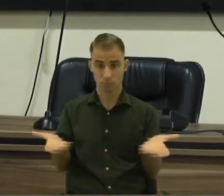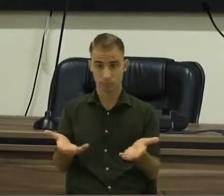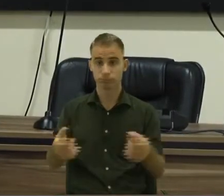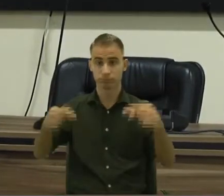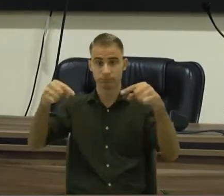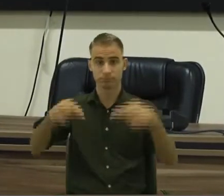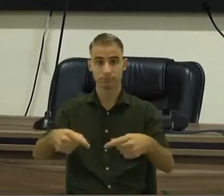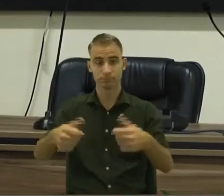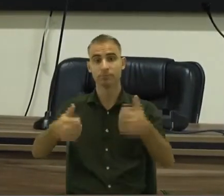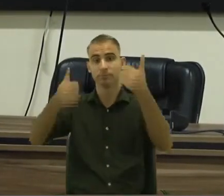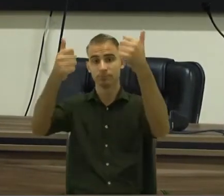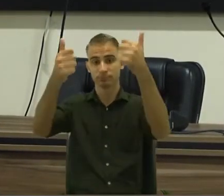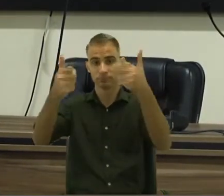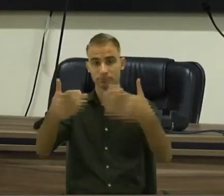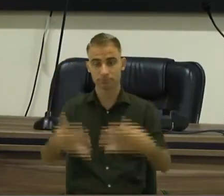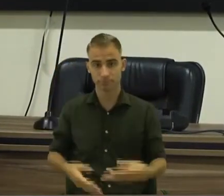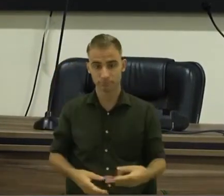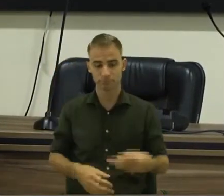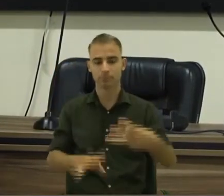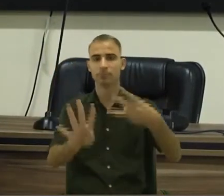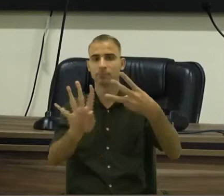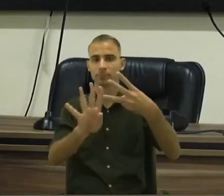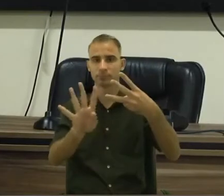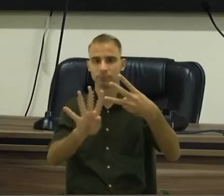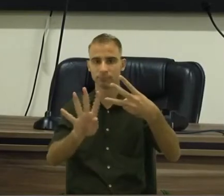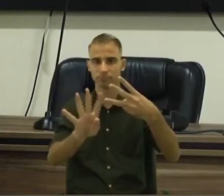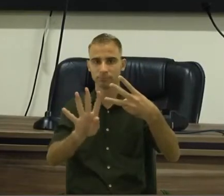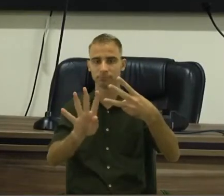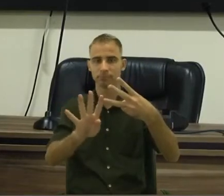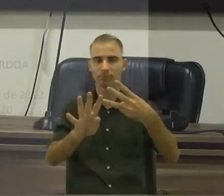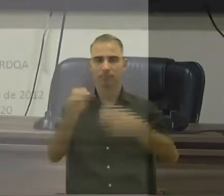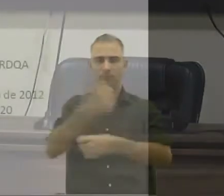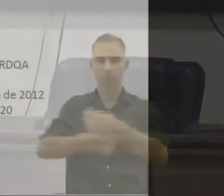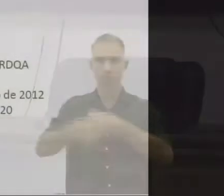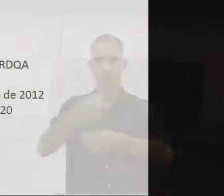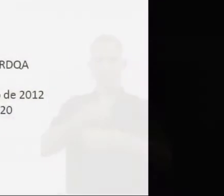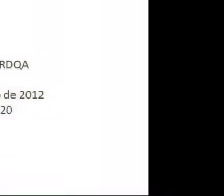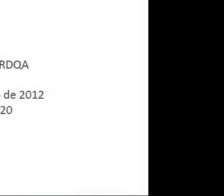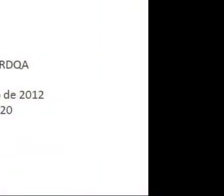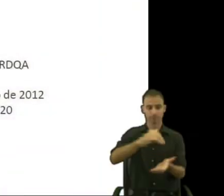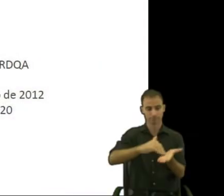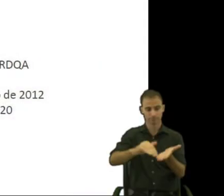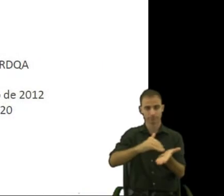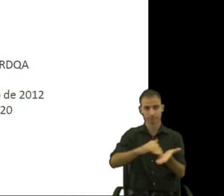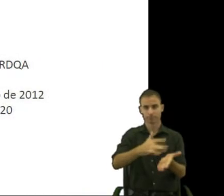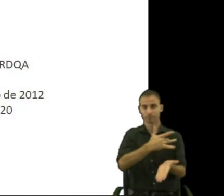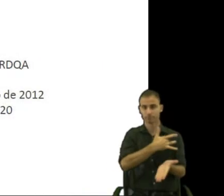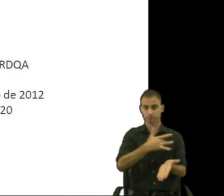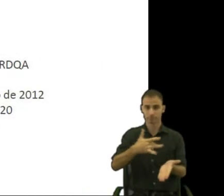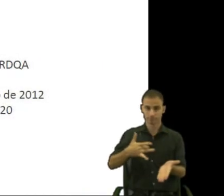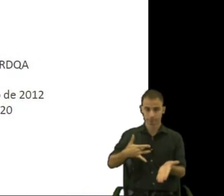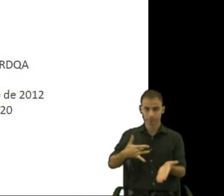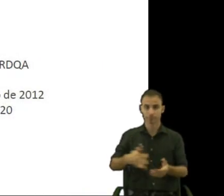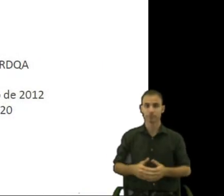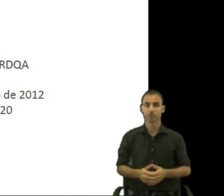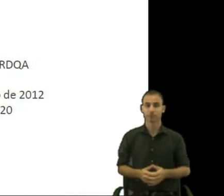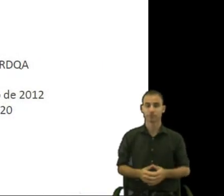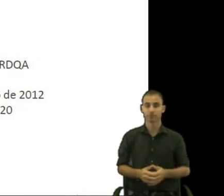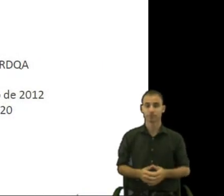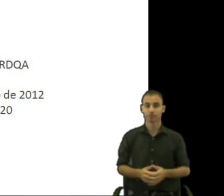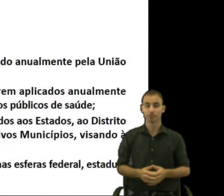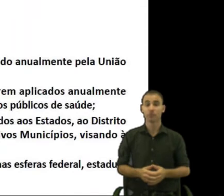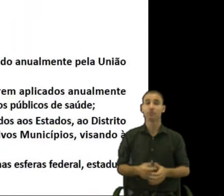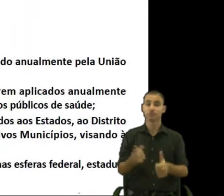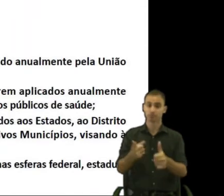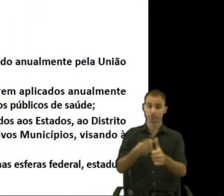3º quadrimestre de 2019 da Secretaria de Saúde. Eu vou começar apresentando então